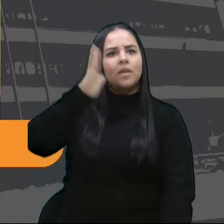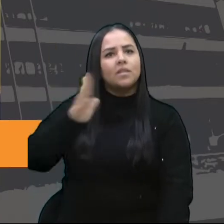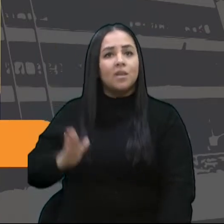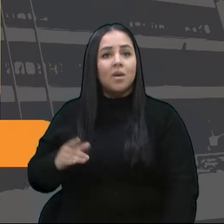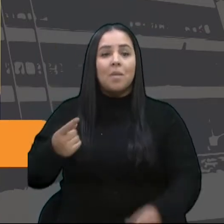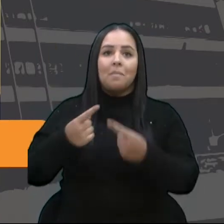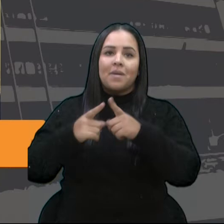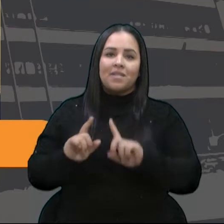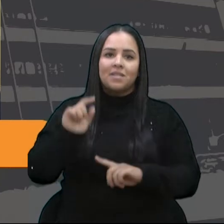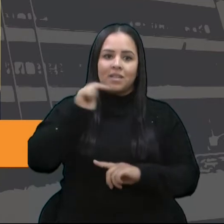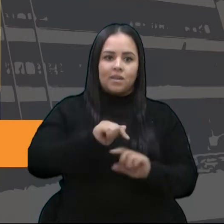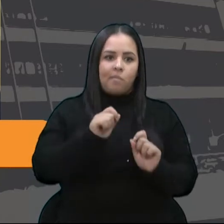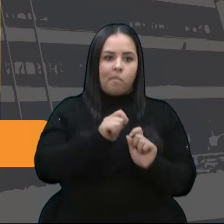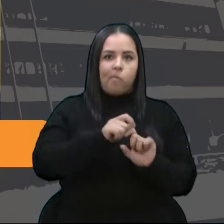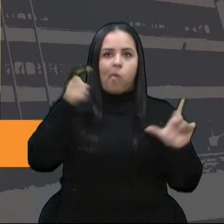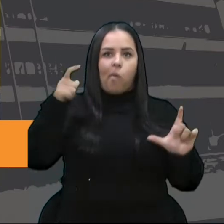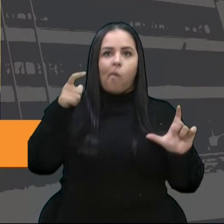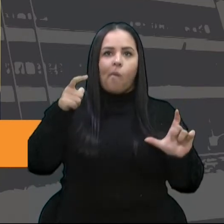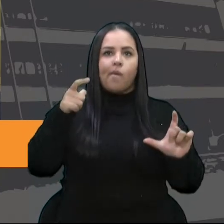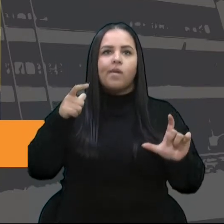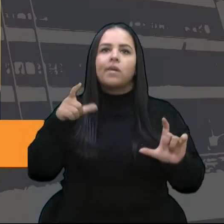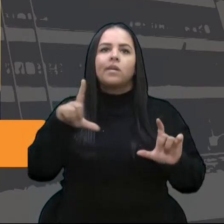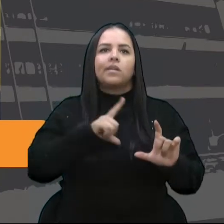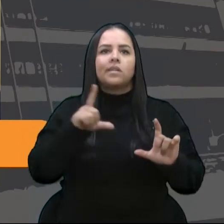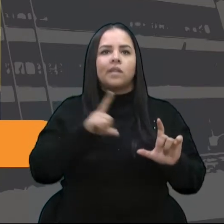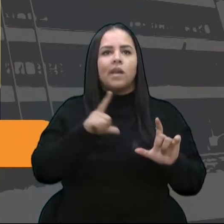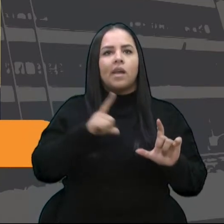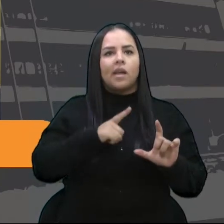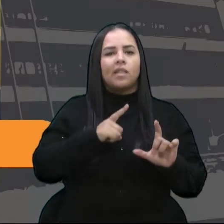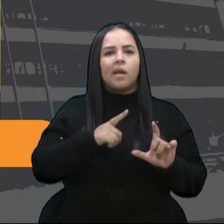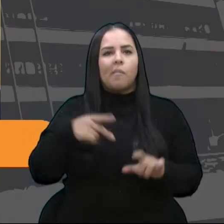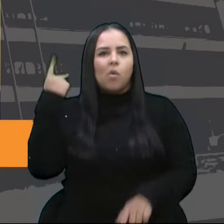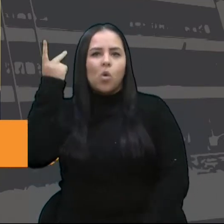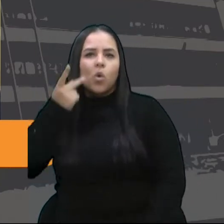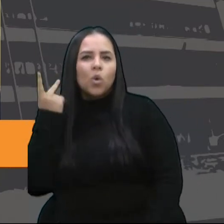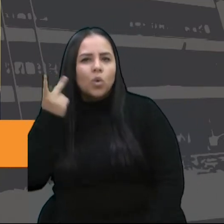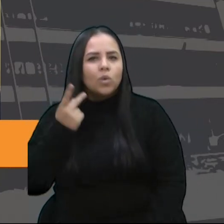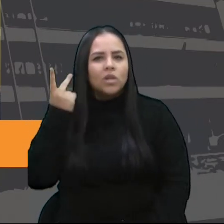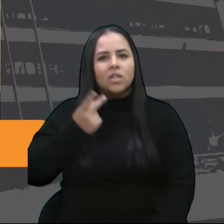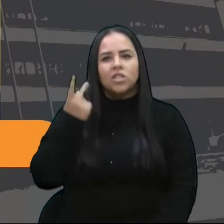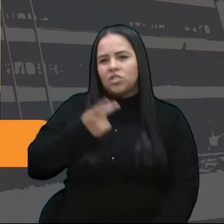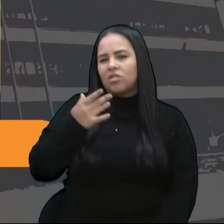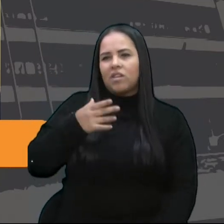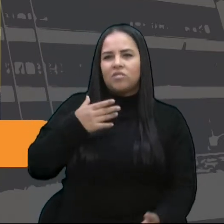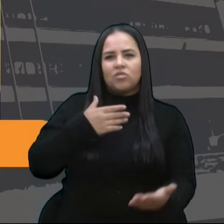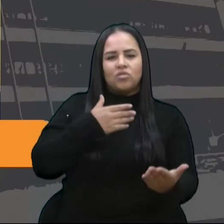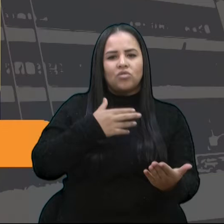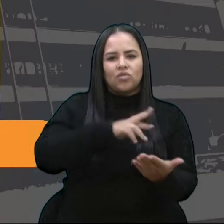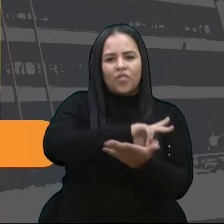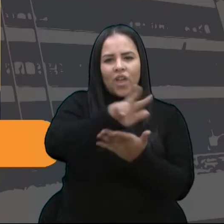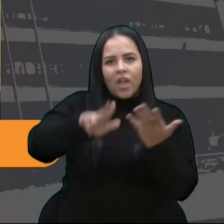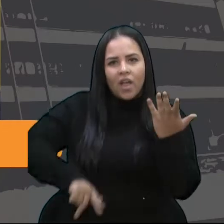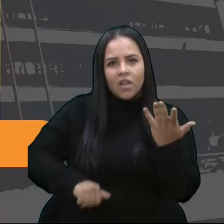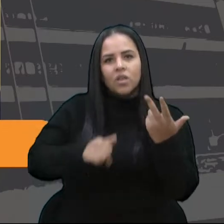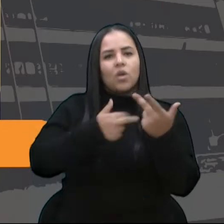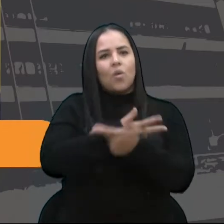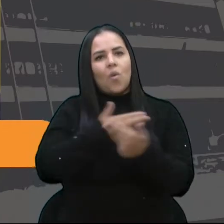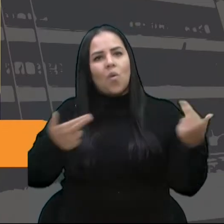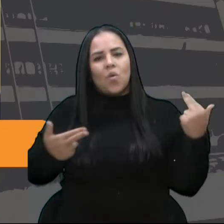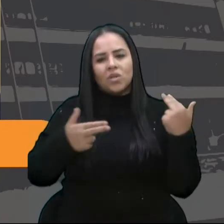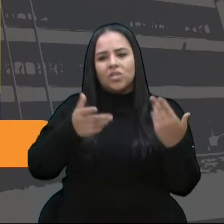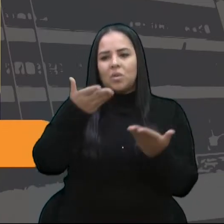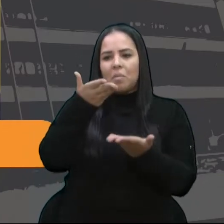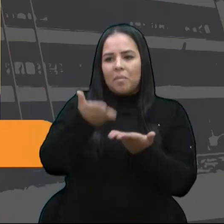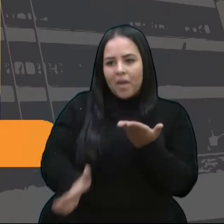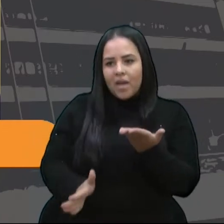mais exacerbada, essa politização em torno de várias questões, a perda de credibilidade também das